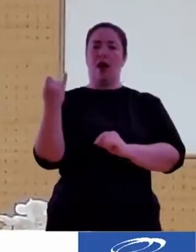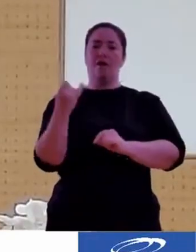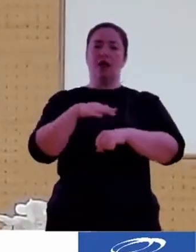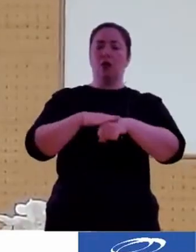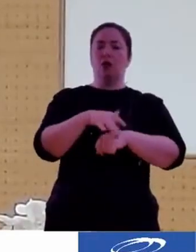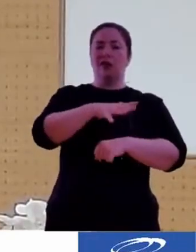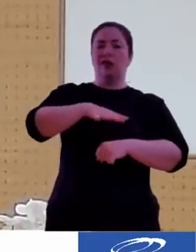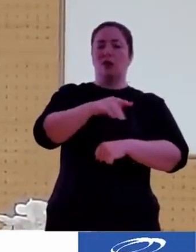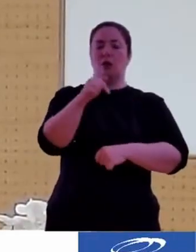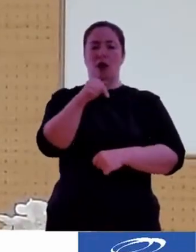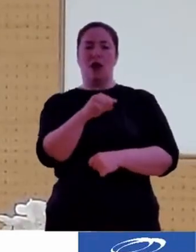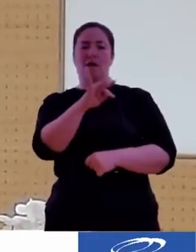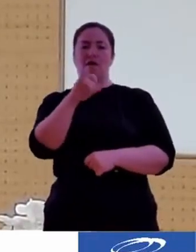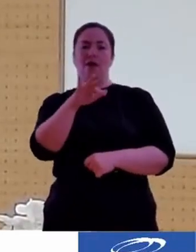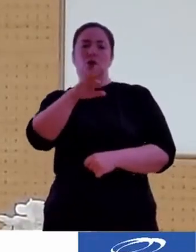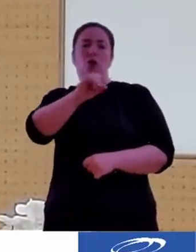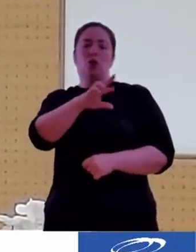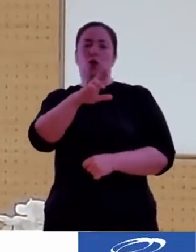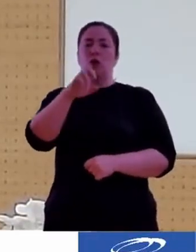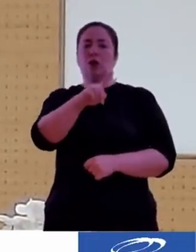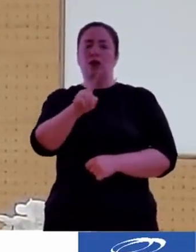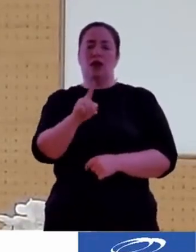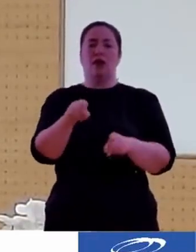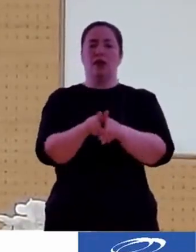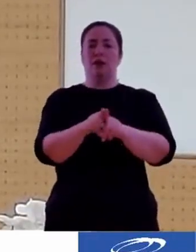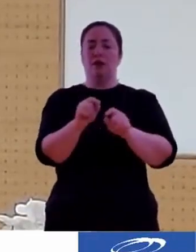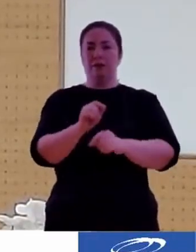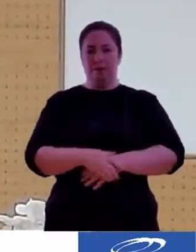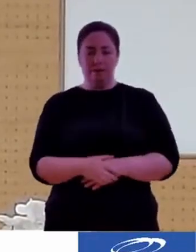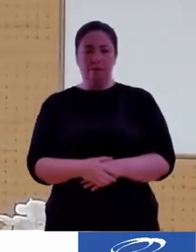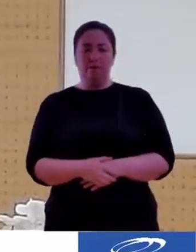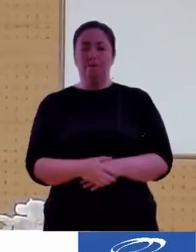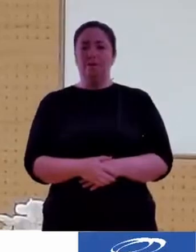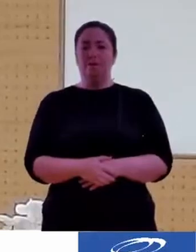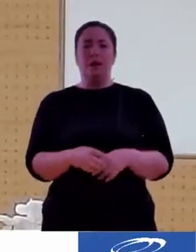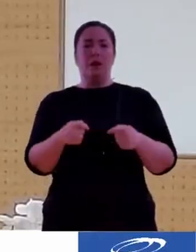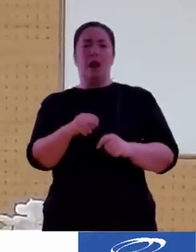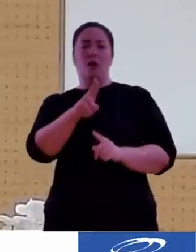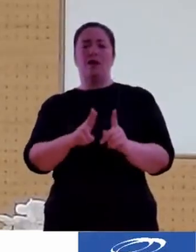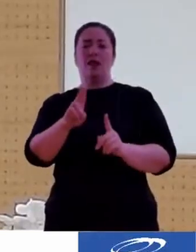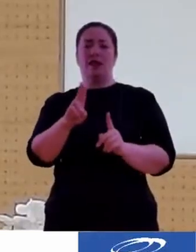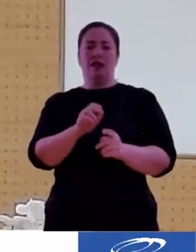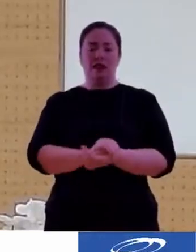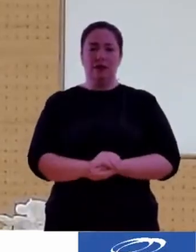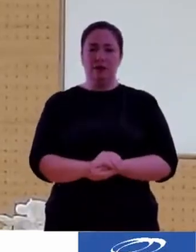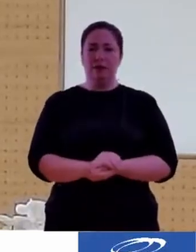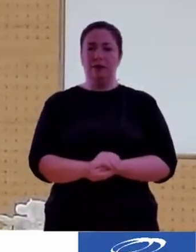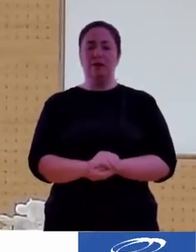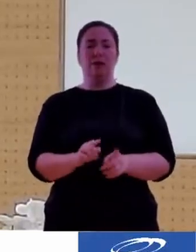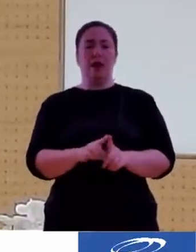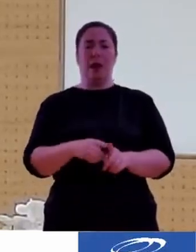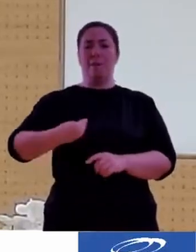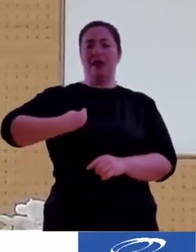Chagas Fiocruz, doutora em doenças infecciosas e parasitárias pela Universidade Federal do Rio de Janeiro, membro da